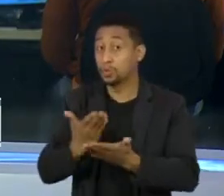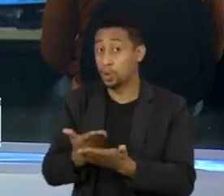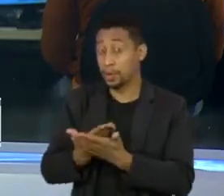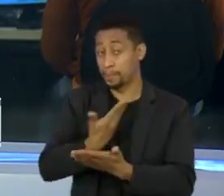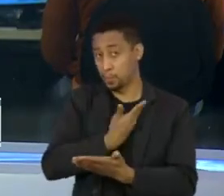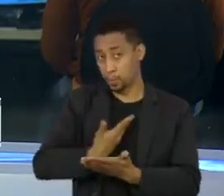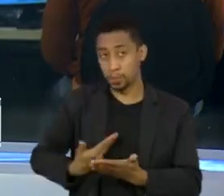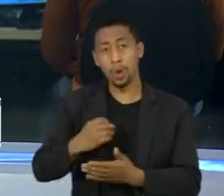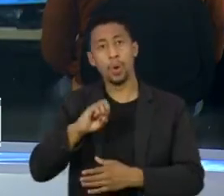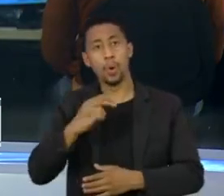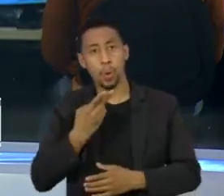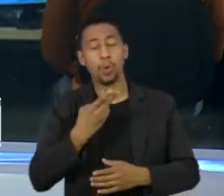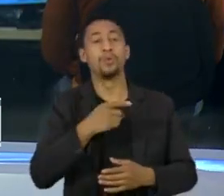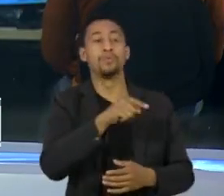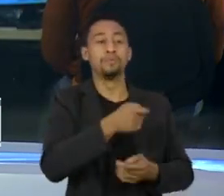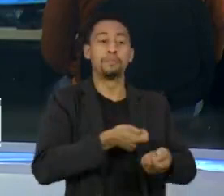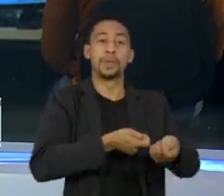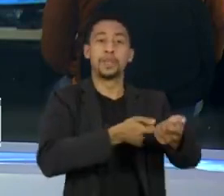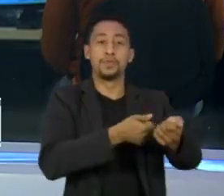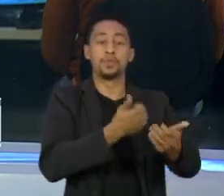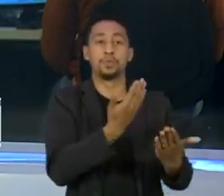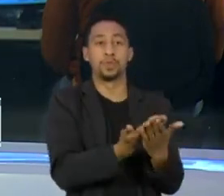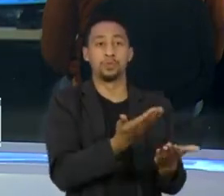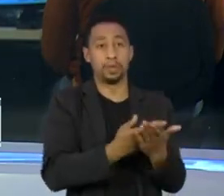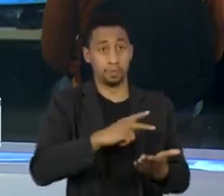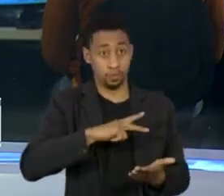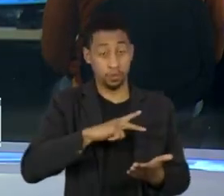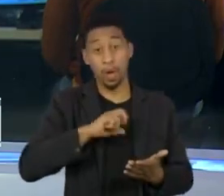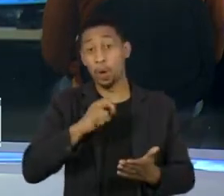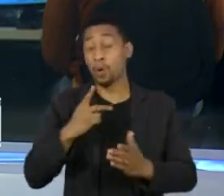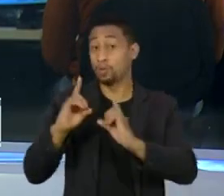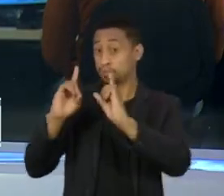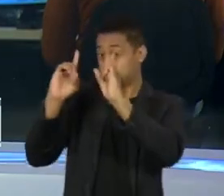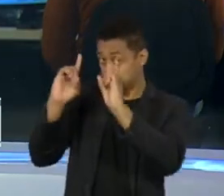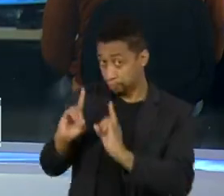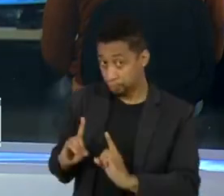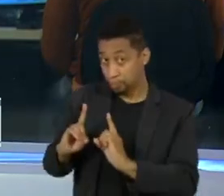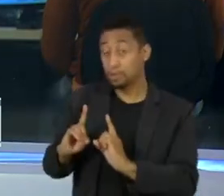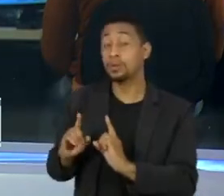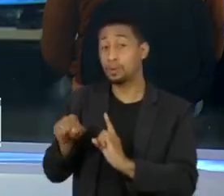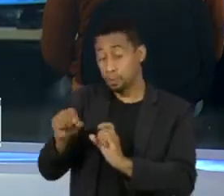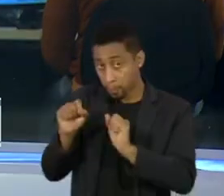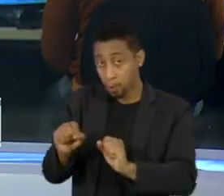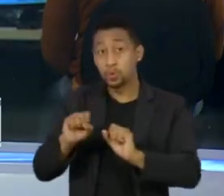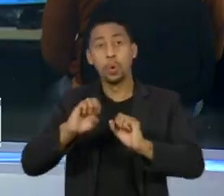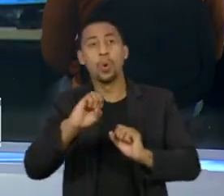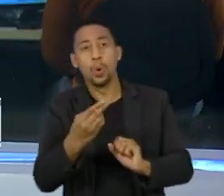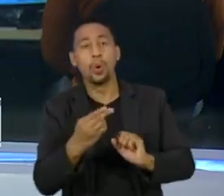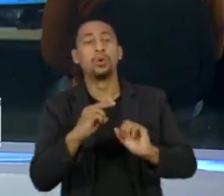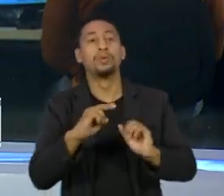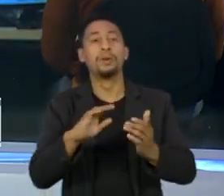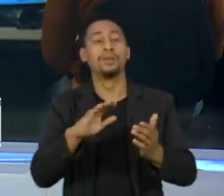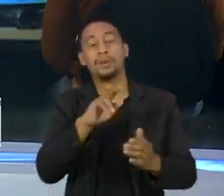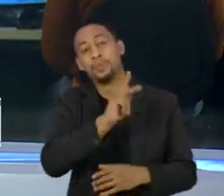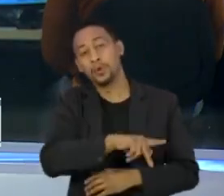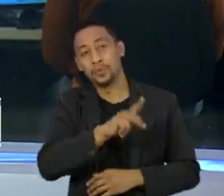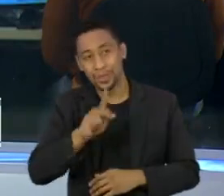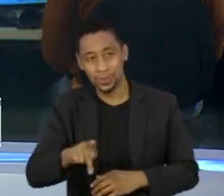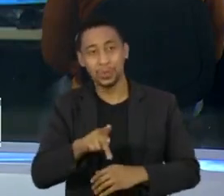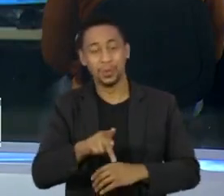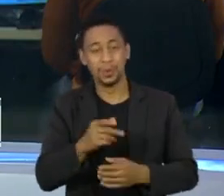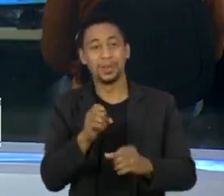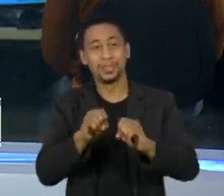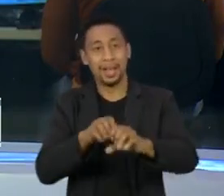integral no ensino particular tem alguma deficiência ou é professor de Educação Básica também da rede pública Além disso